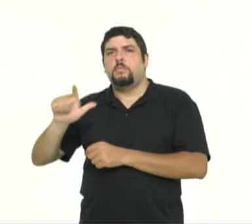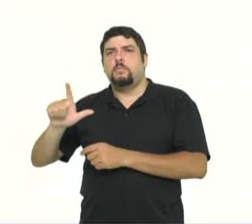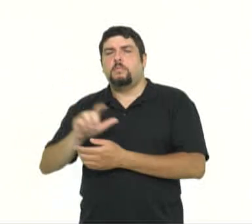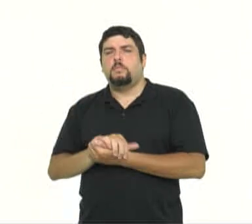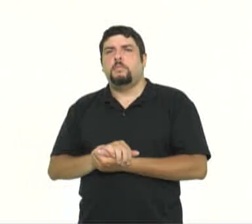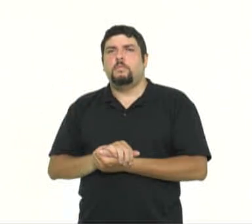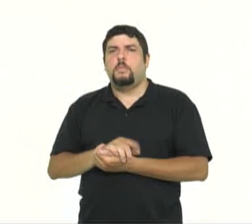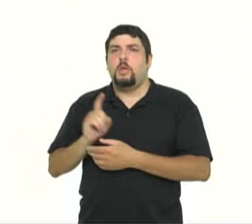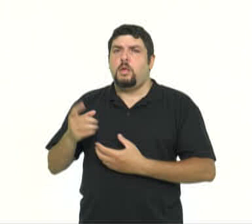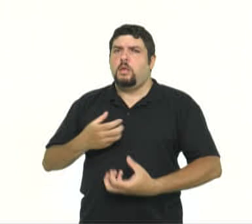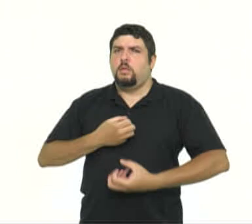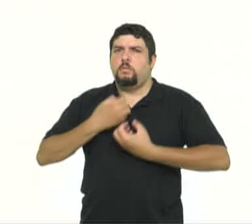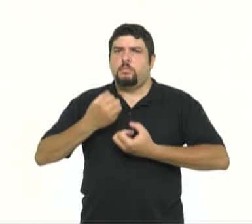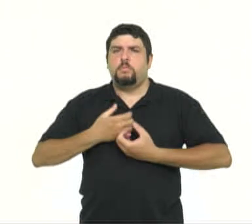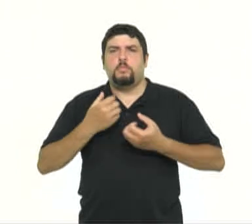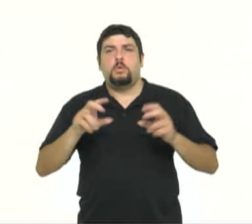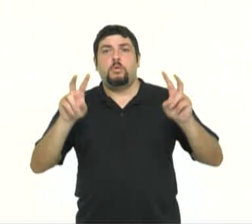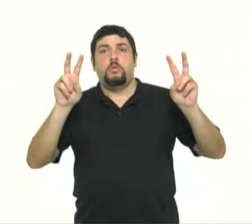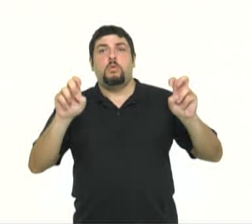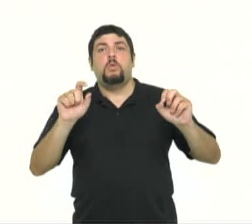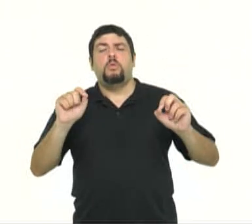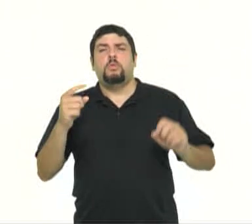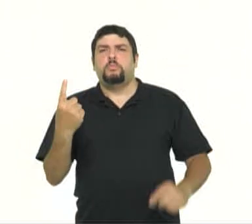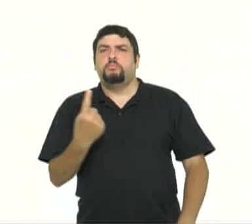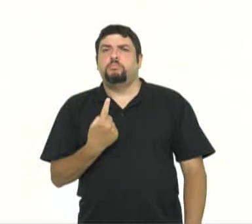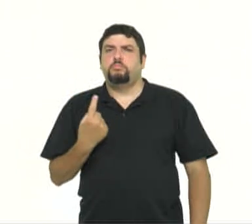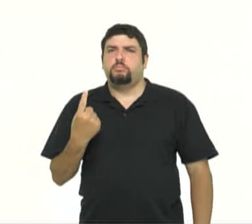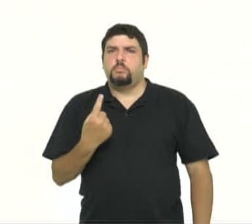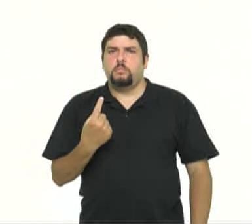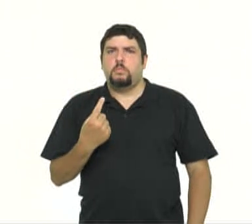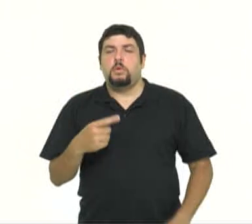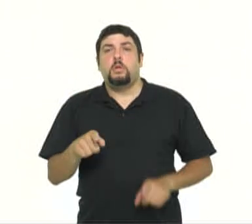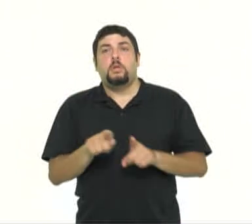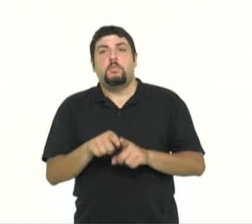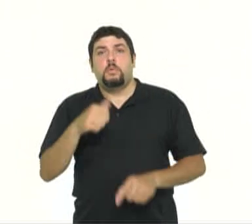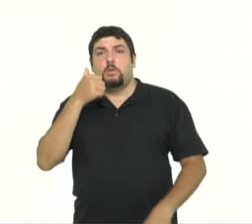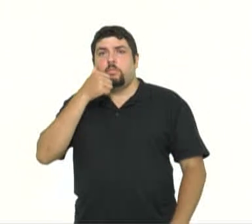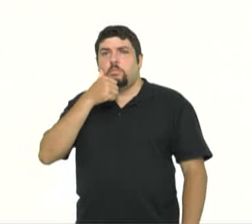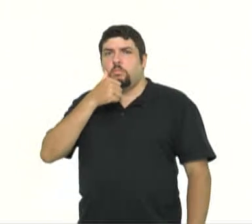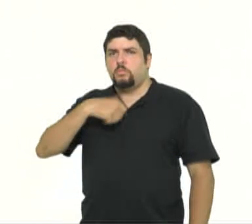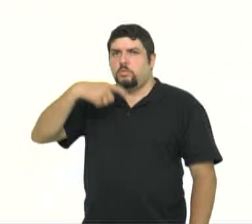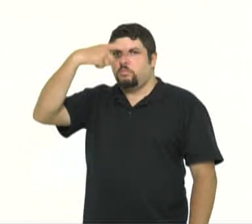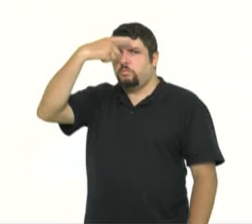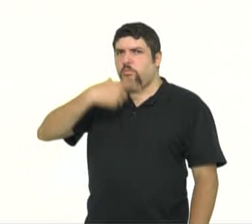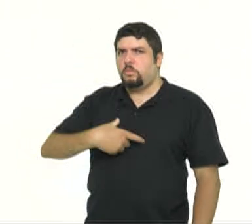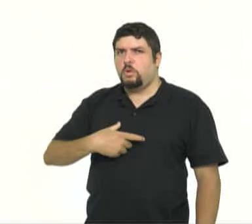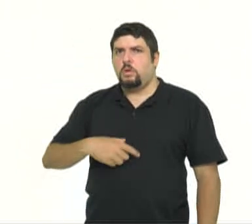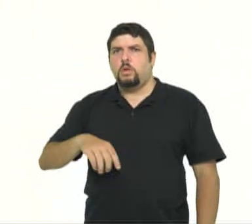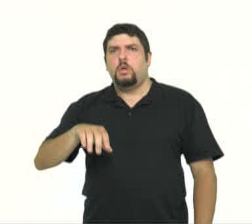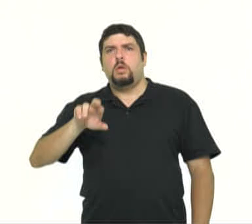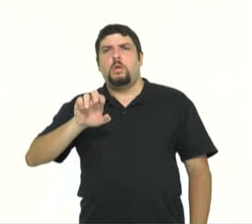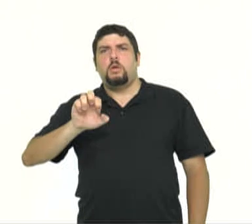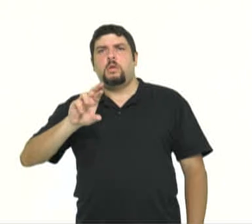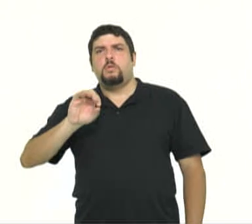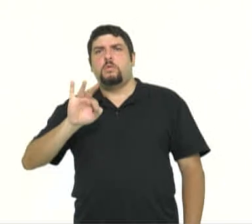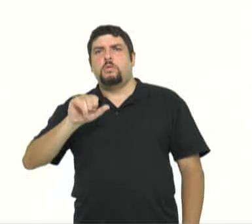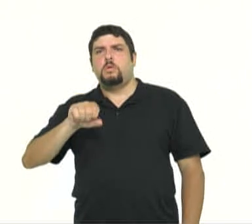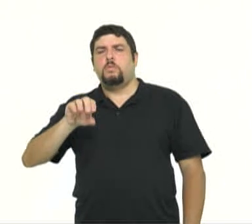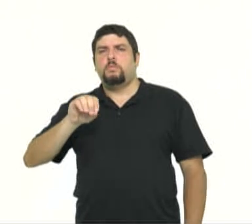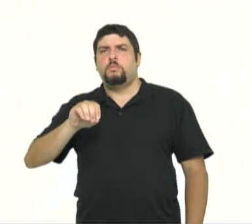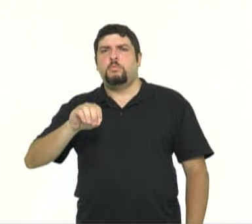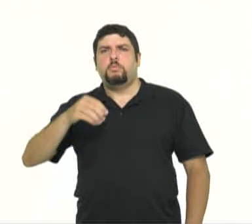tona temas como a solidão, a feminilidade, o erotismo, o desencanto,